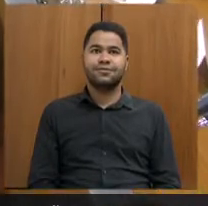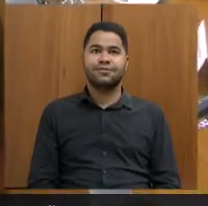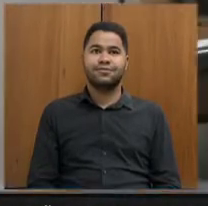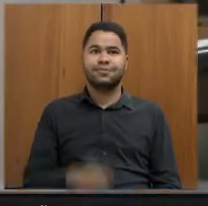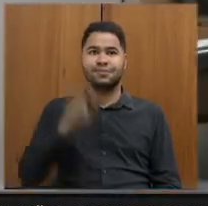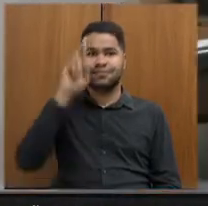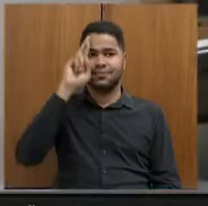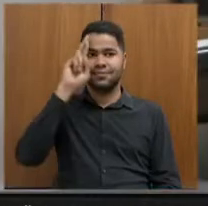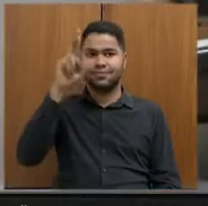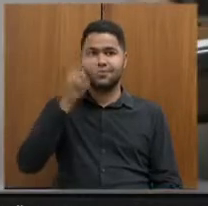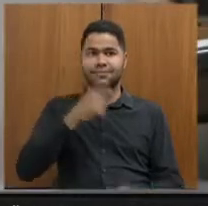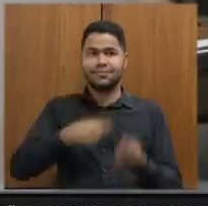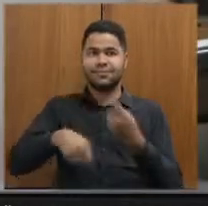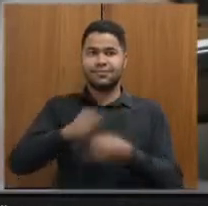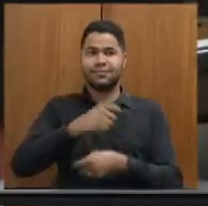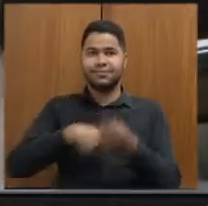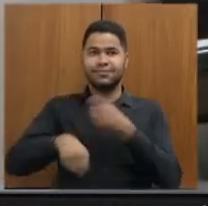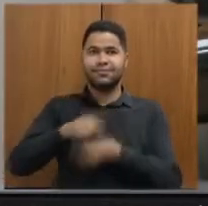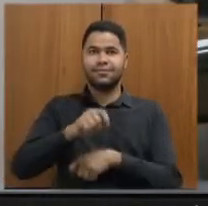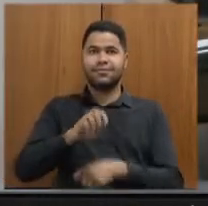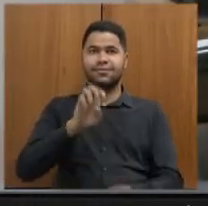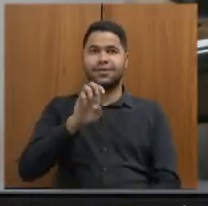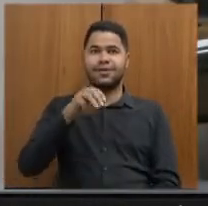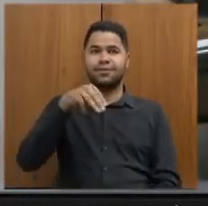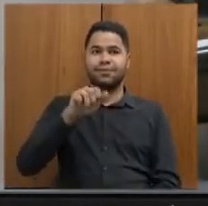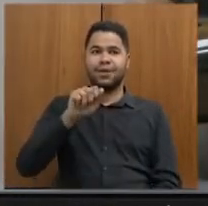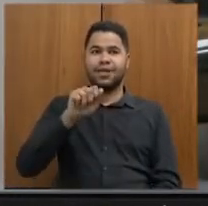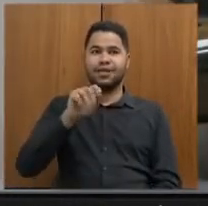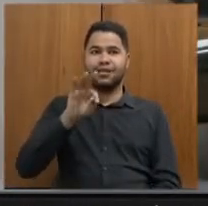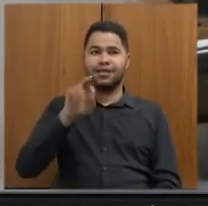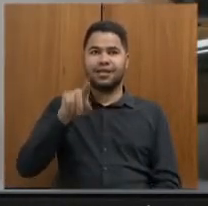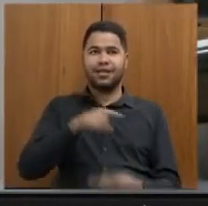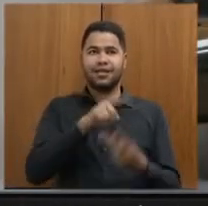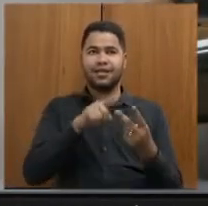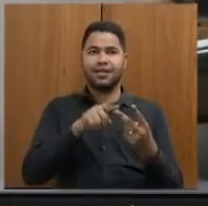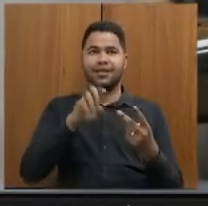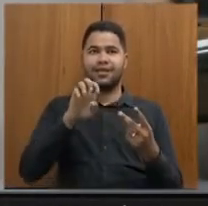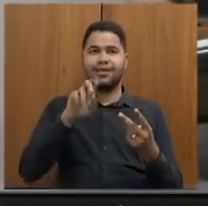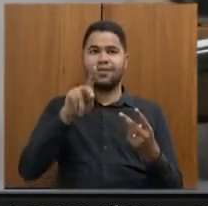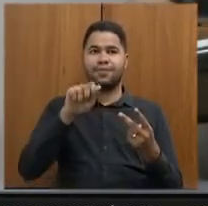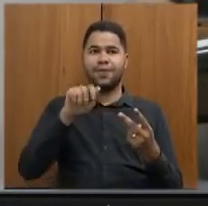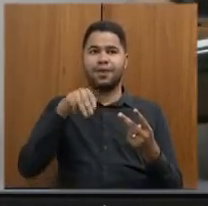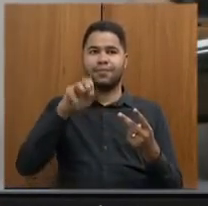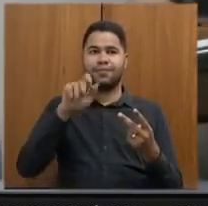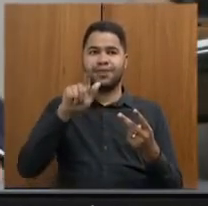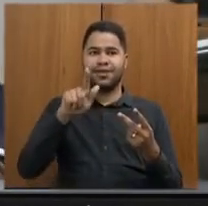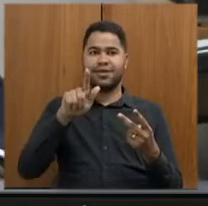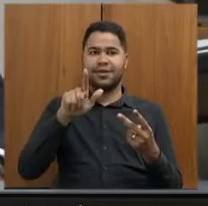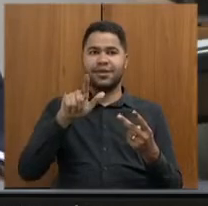diretores administrativo da Emater EPAMIG sejam bem-vindos